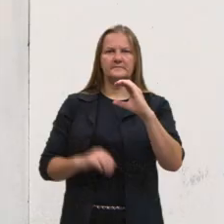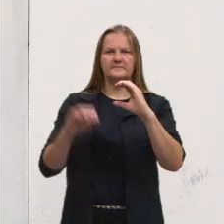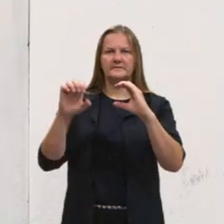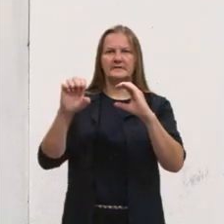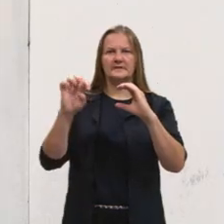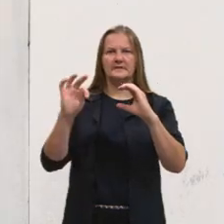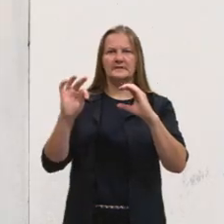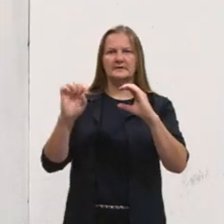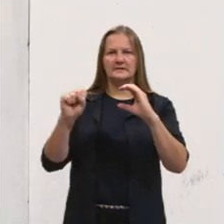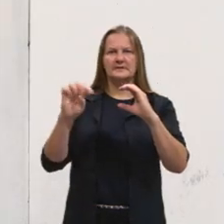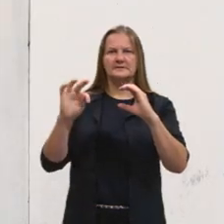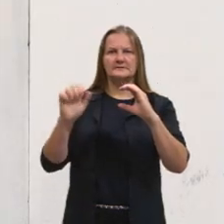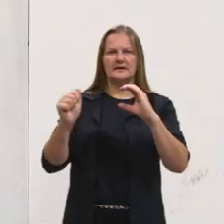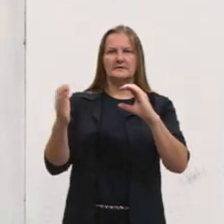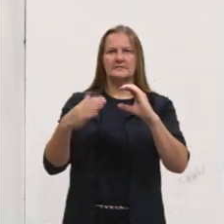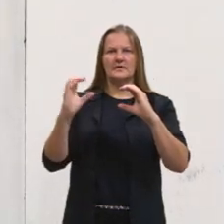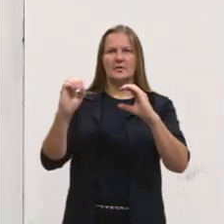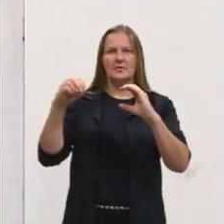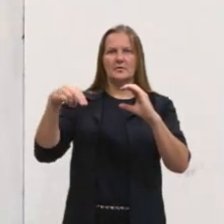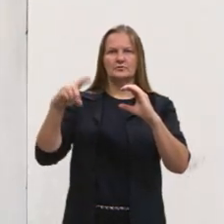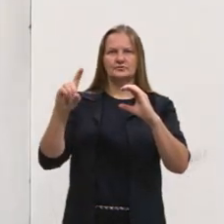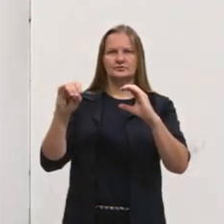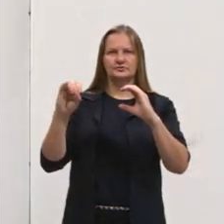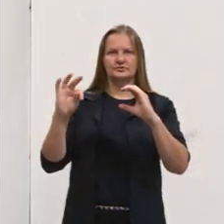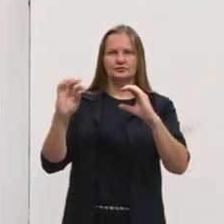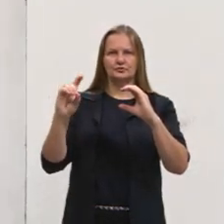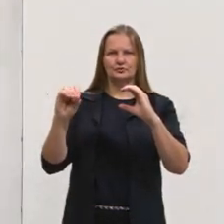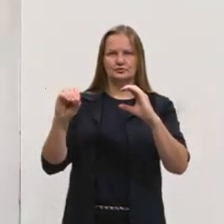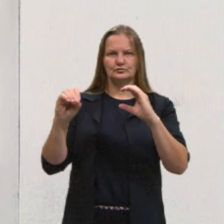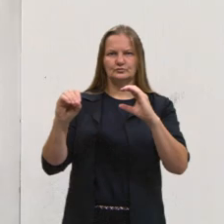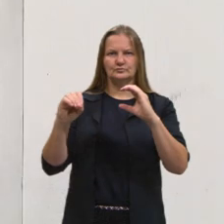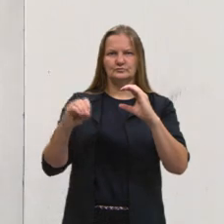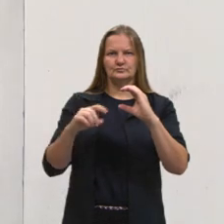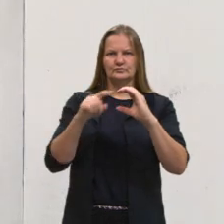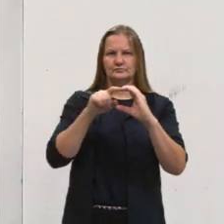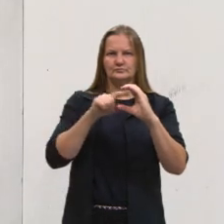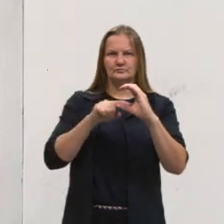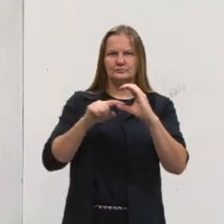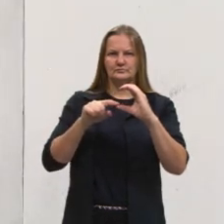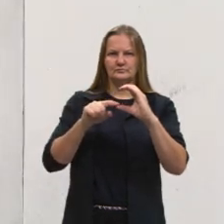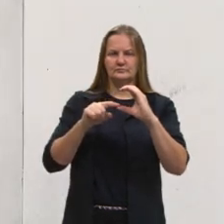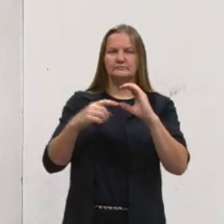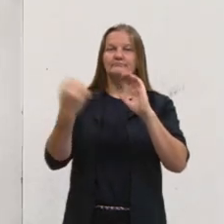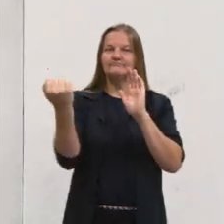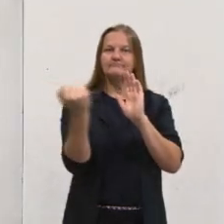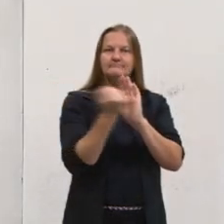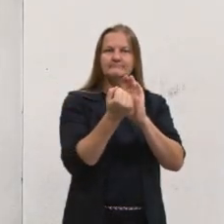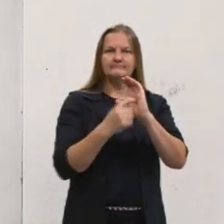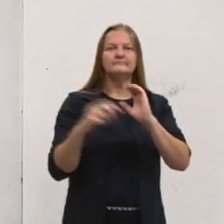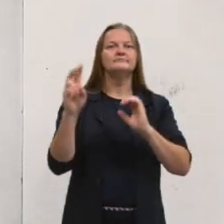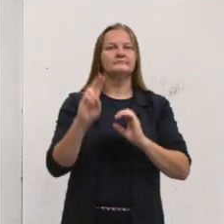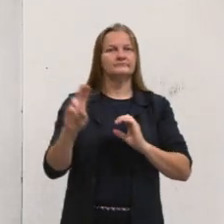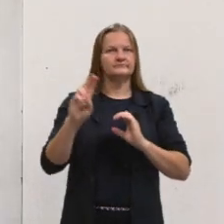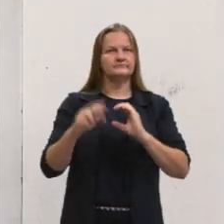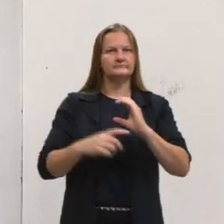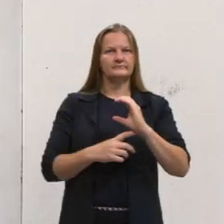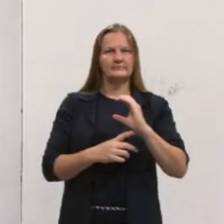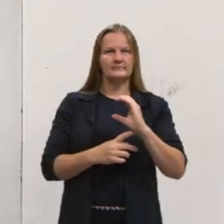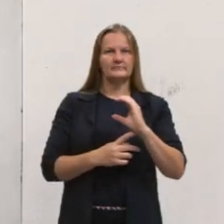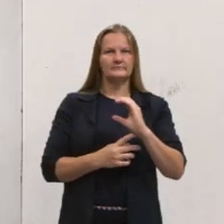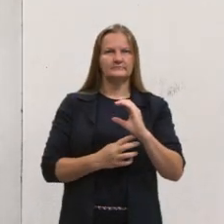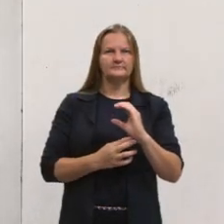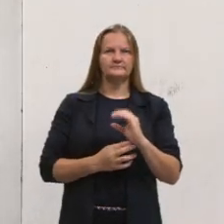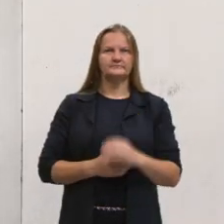O que é o primeiro símbolo de hoje que nós vamos ver está contido e Vamos então ver aqui o exemplo